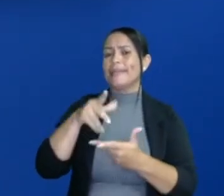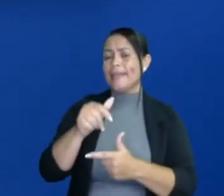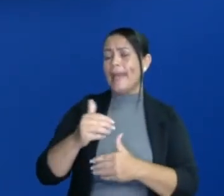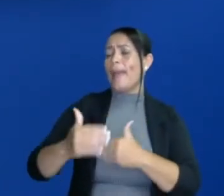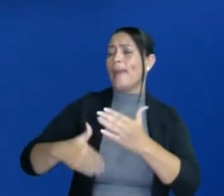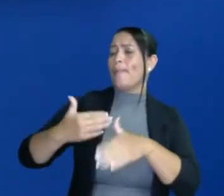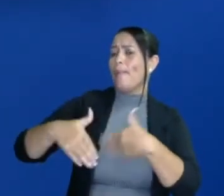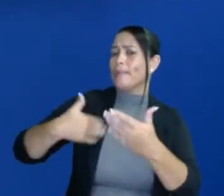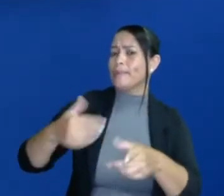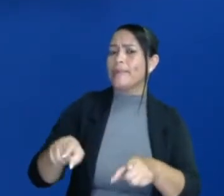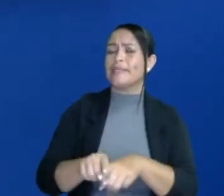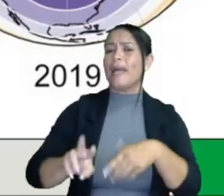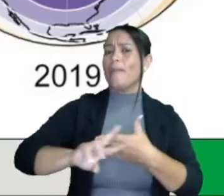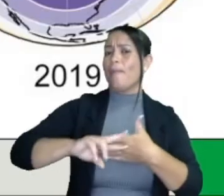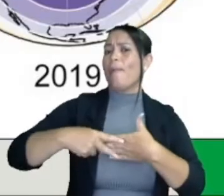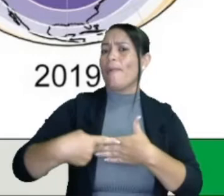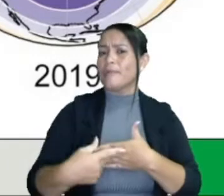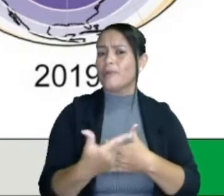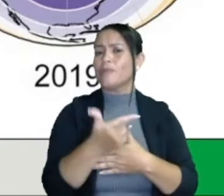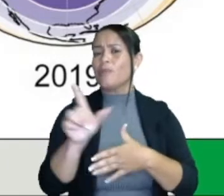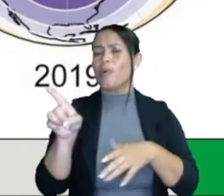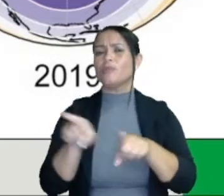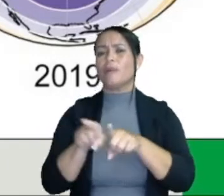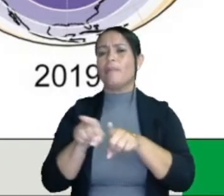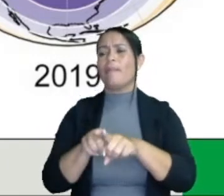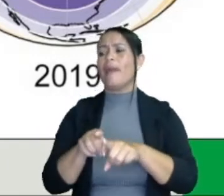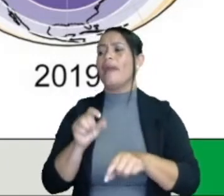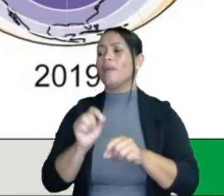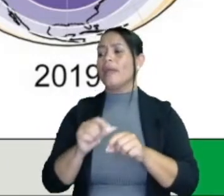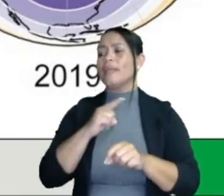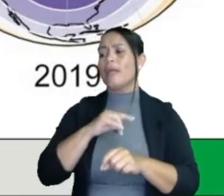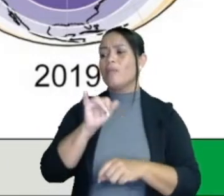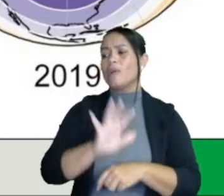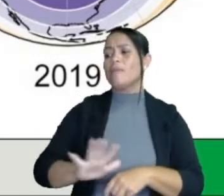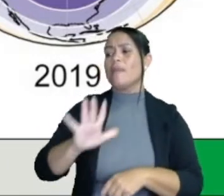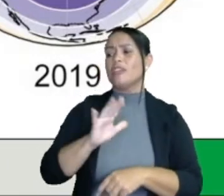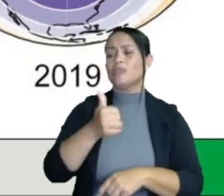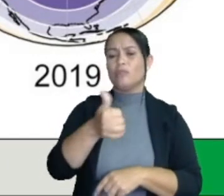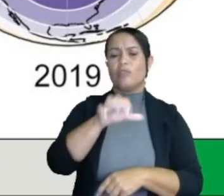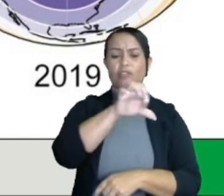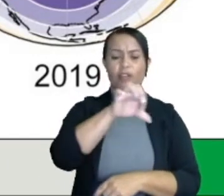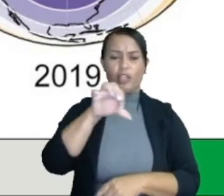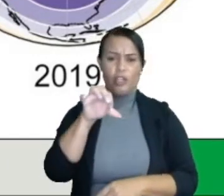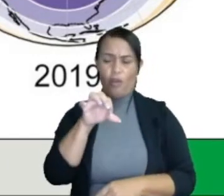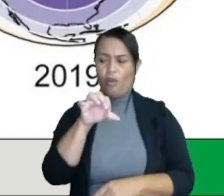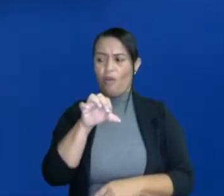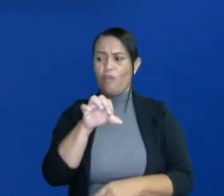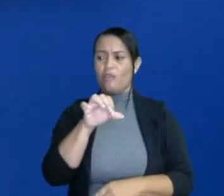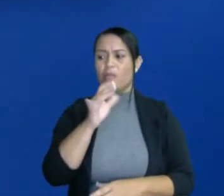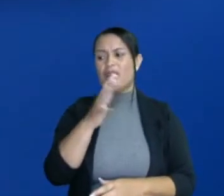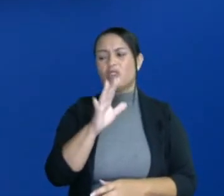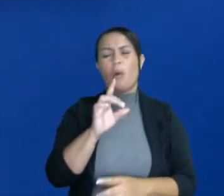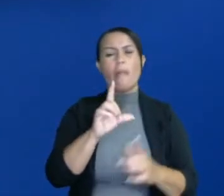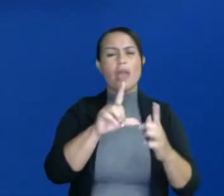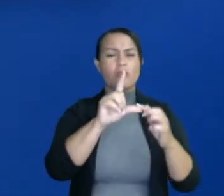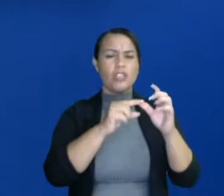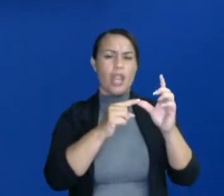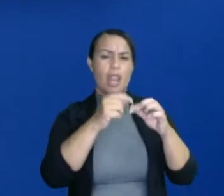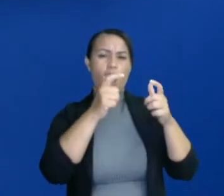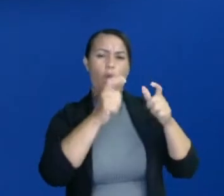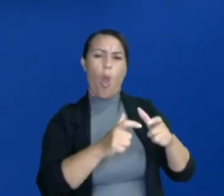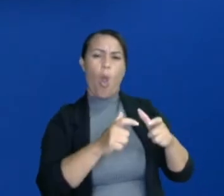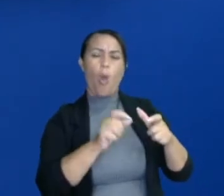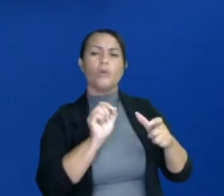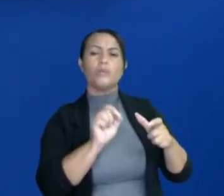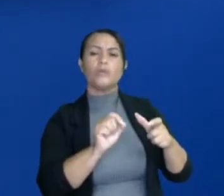questão dos polos magnéticos da Terra, tá? Então, nessa figura você tem aqui, em 1999, a estrelinha apontando mais ou menos onde é que estava localizado o